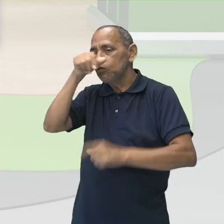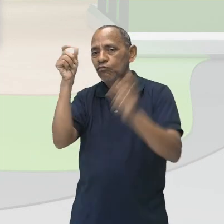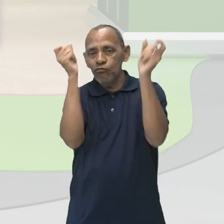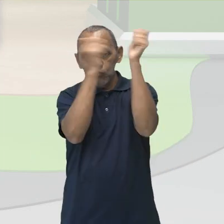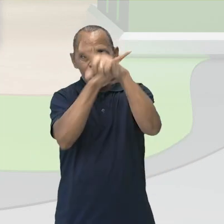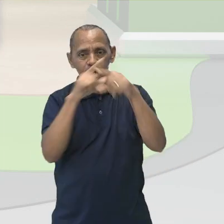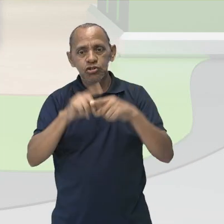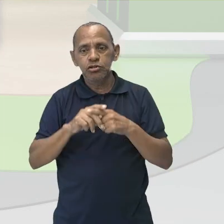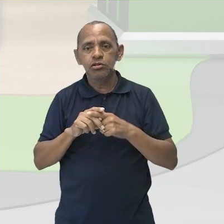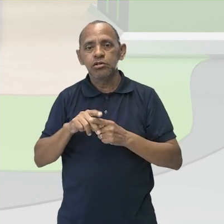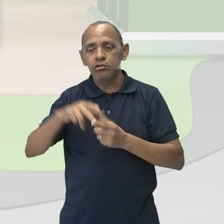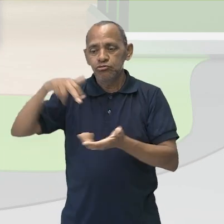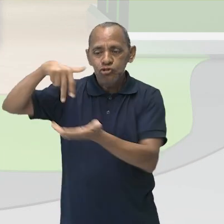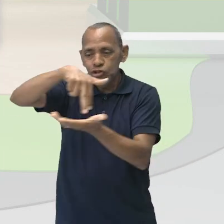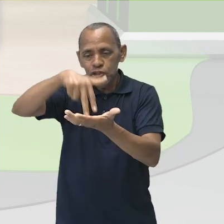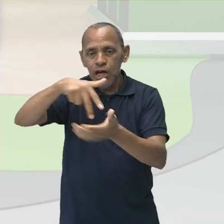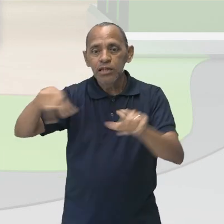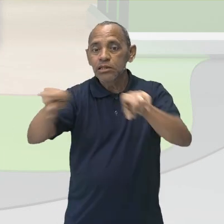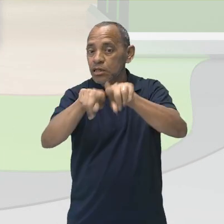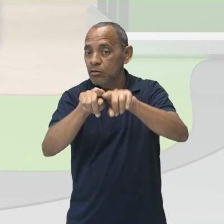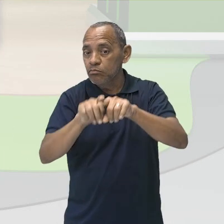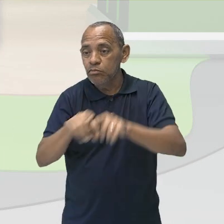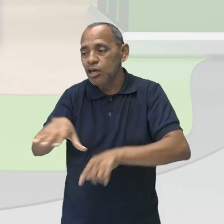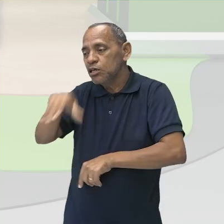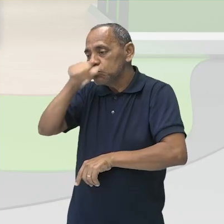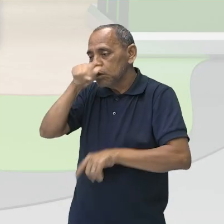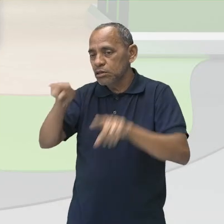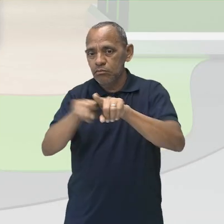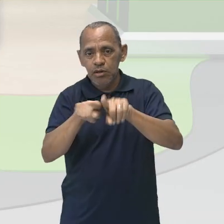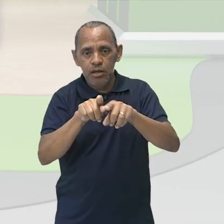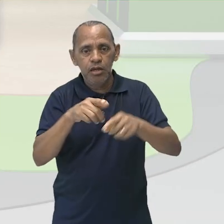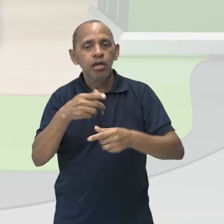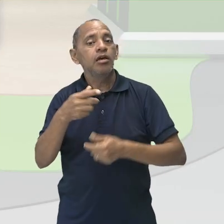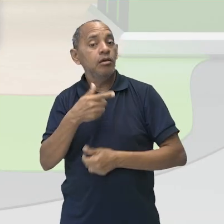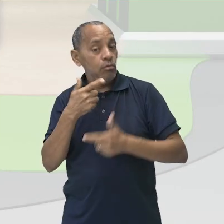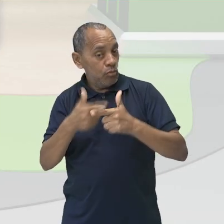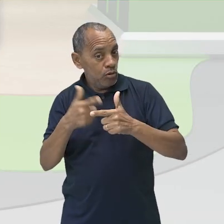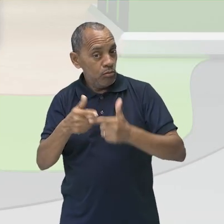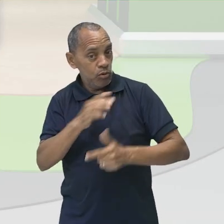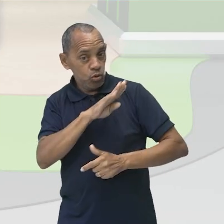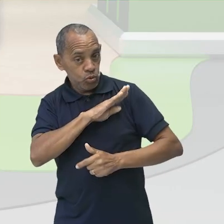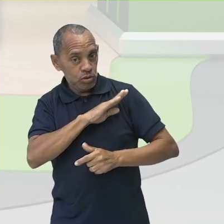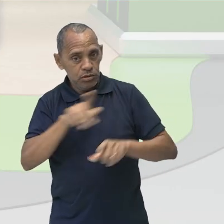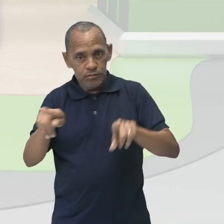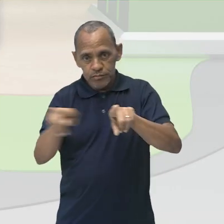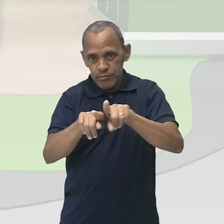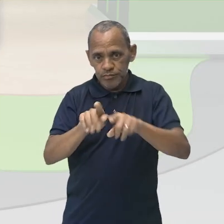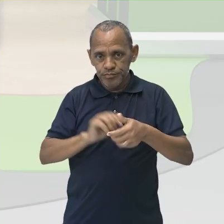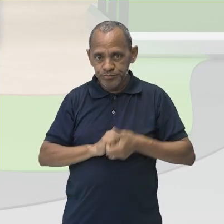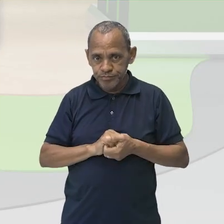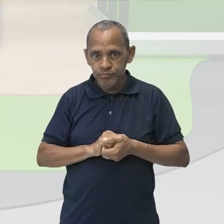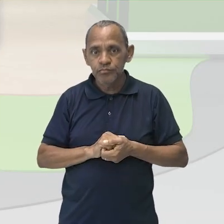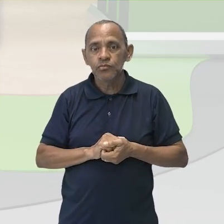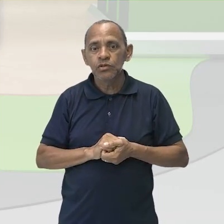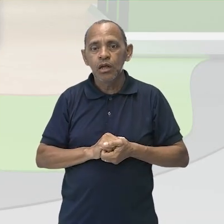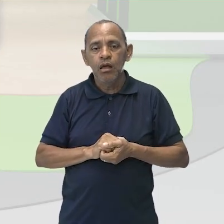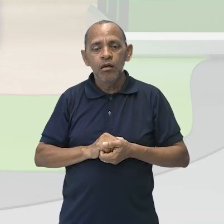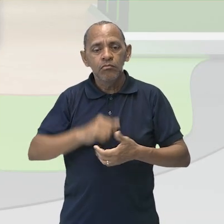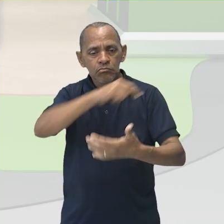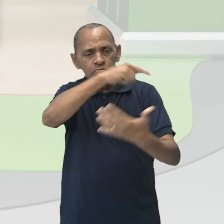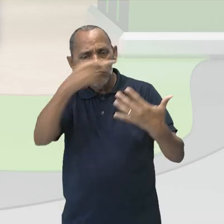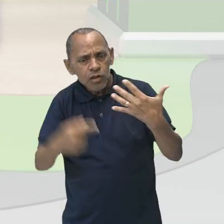de locomoção, como de respiração, bem como também problemas cardiovasculares. Quais são os sintomas